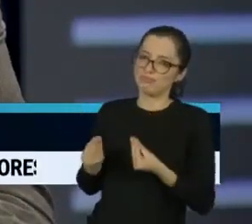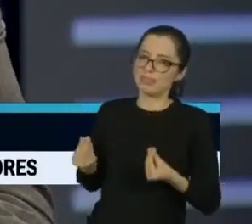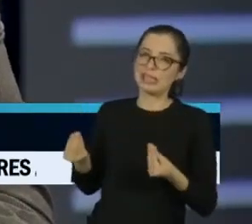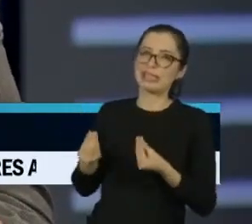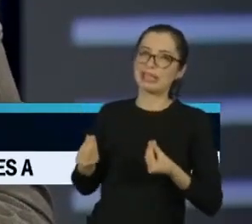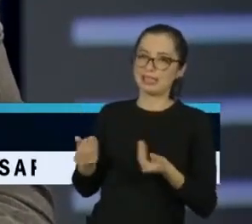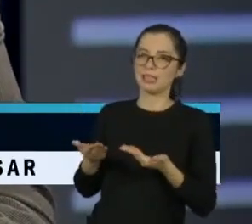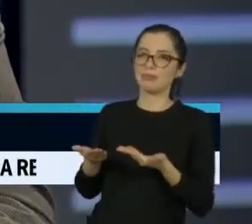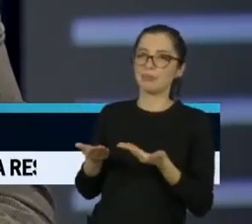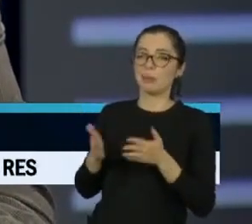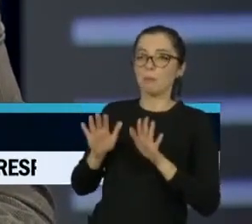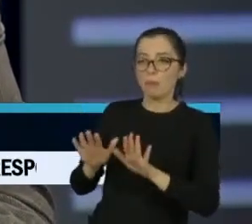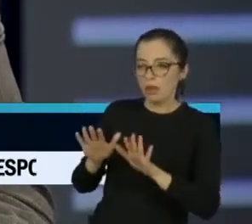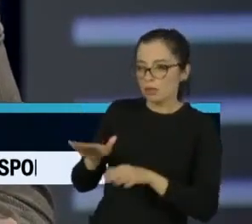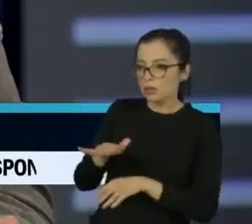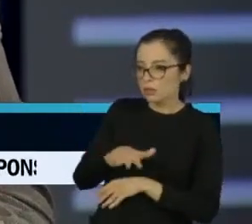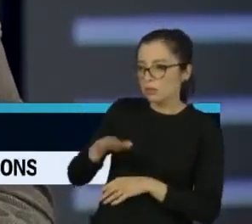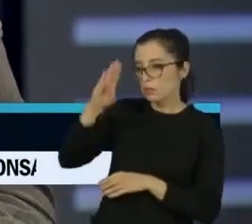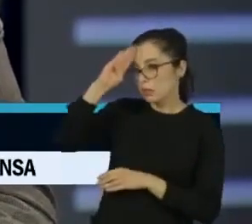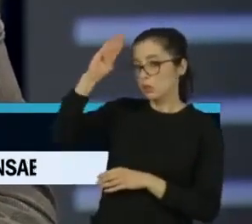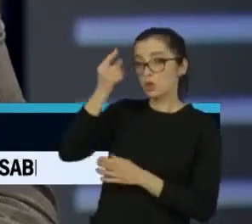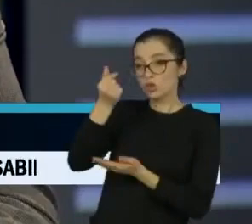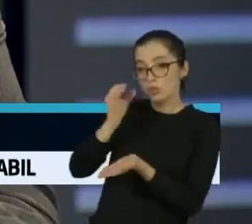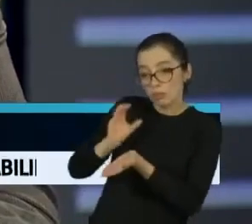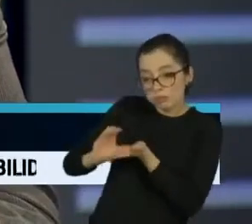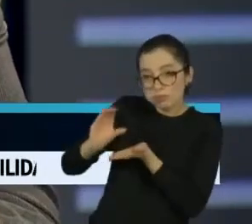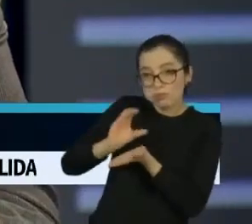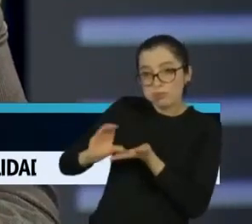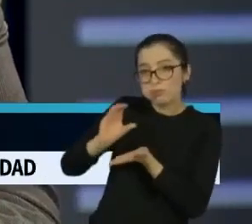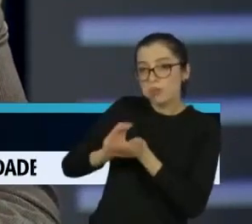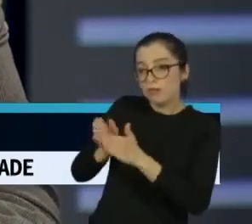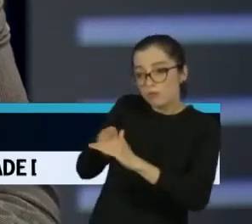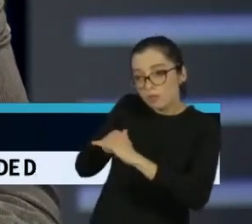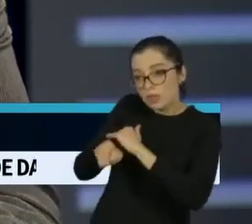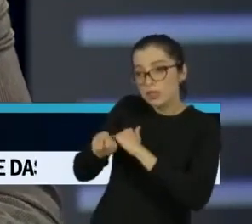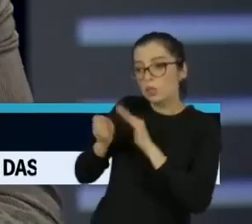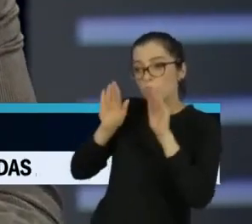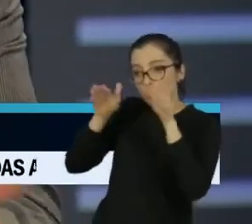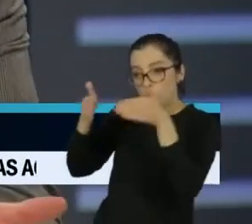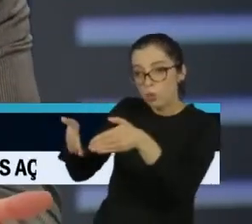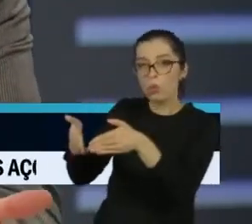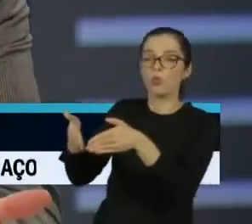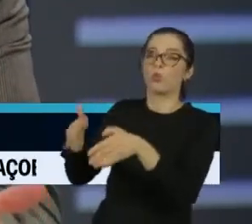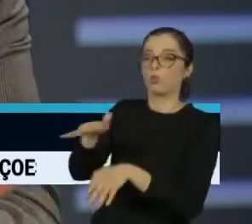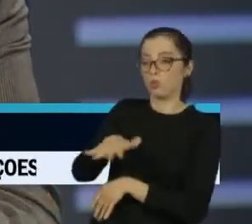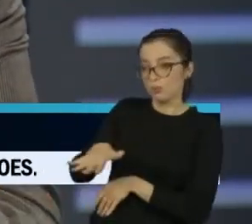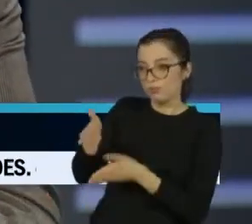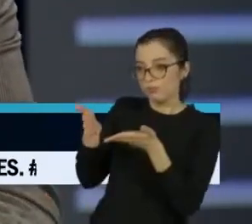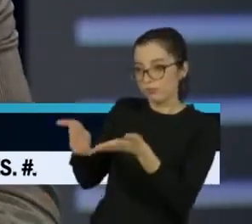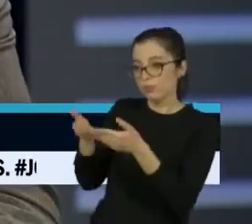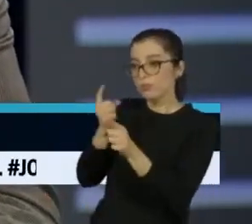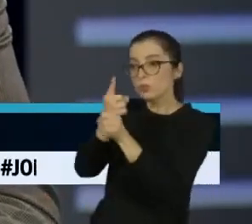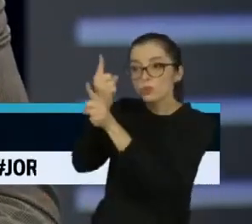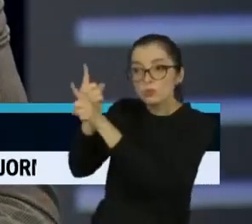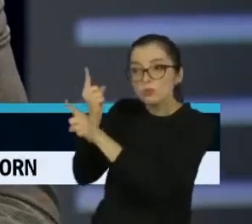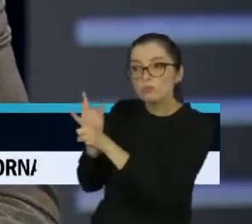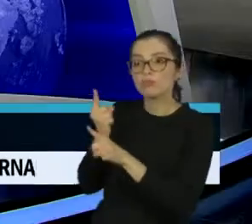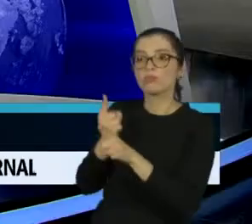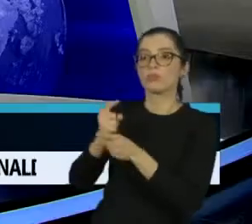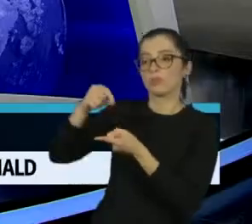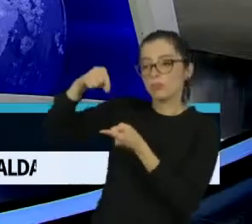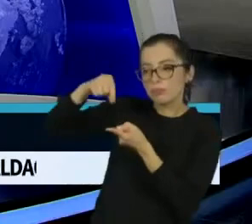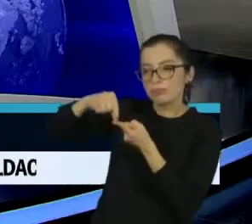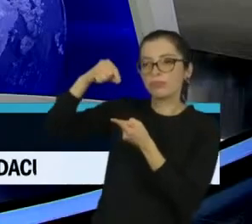a concentração maior de recursos e de cuidados tem sido não mais no diagnóstico, mas na parte